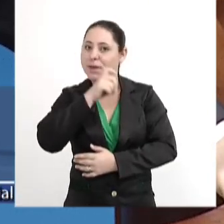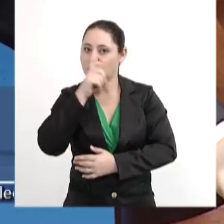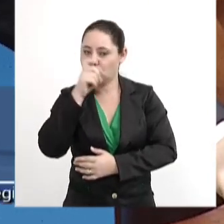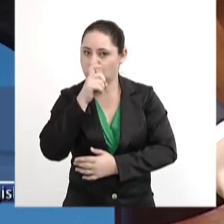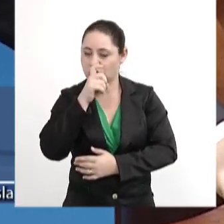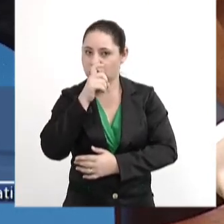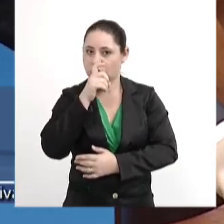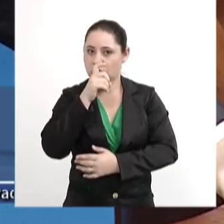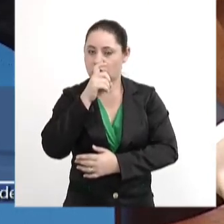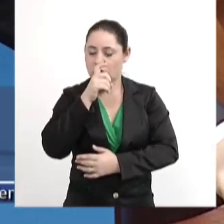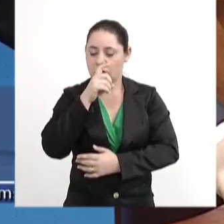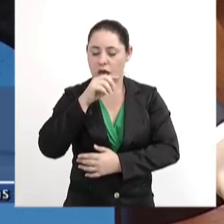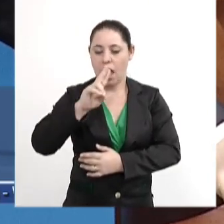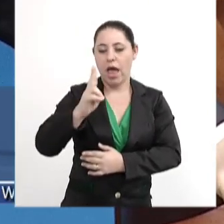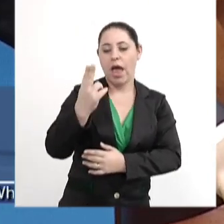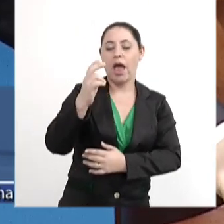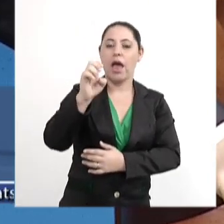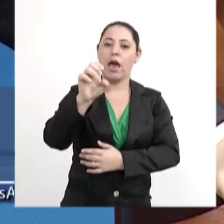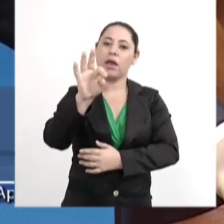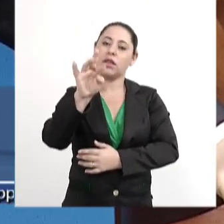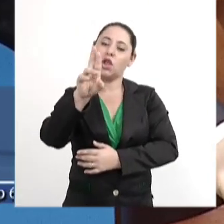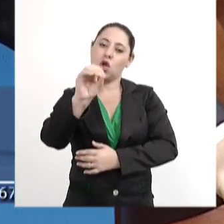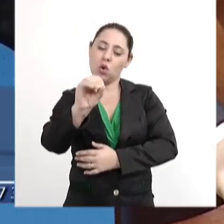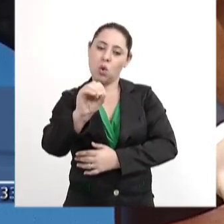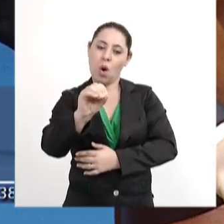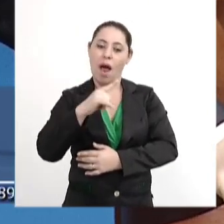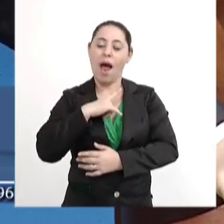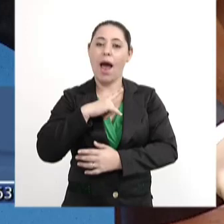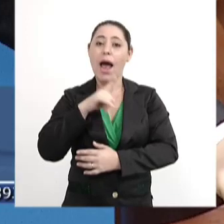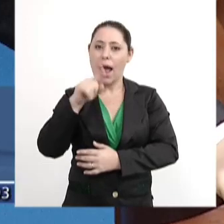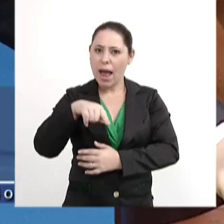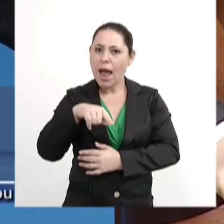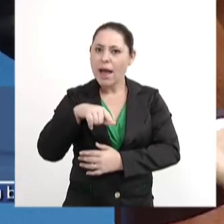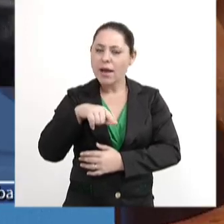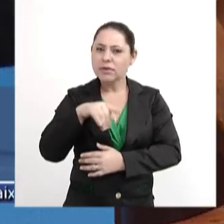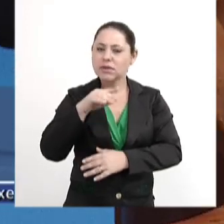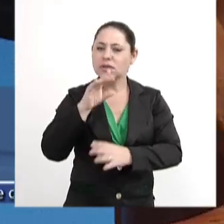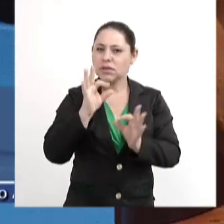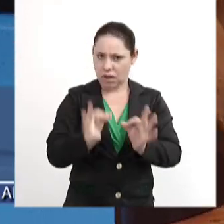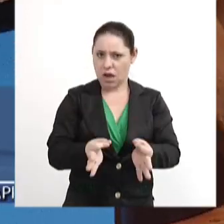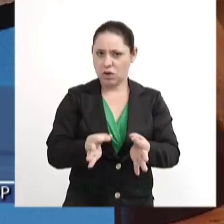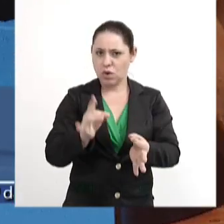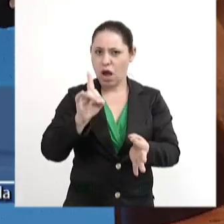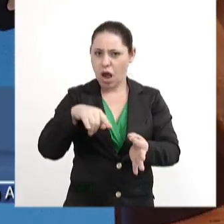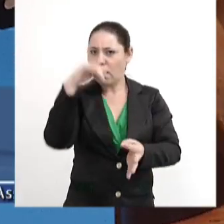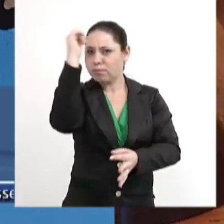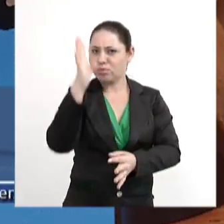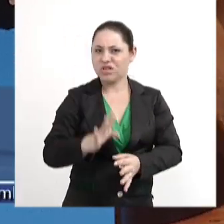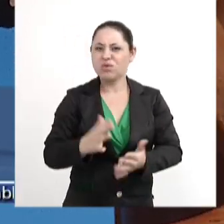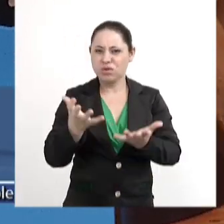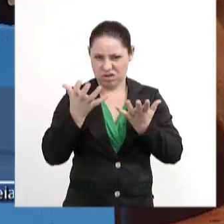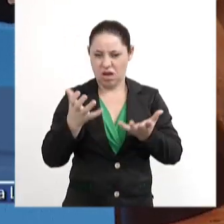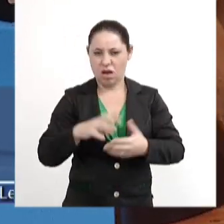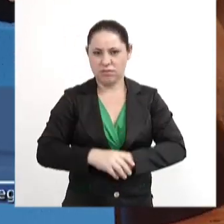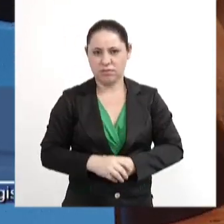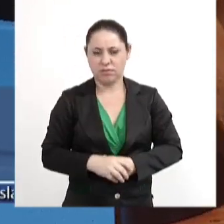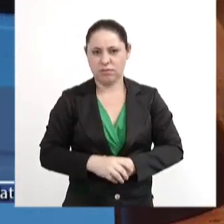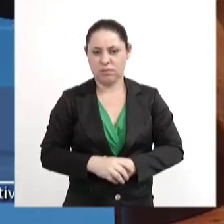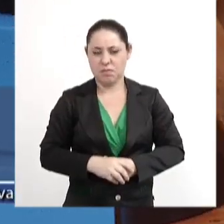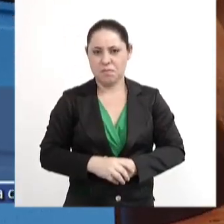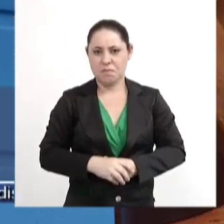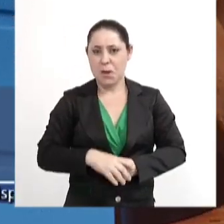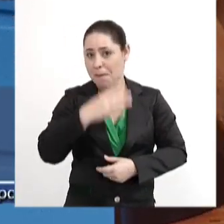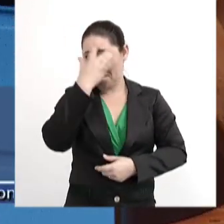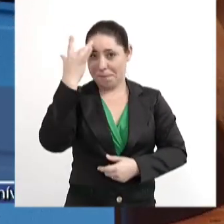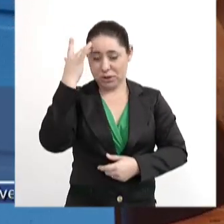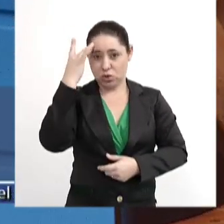sua orientação, ele está considerado apto. Quer dizer que é esse o Brasil que nós queremos? Que a